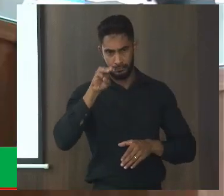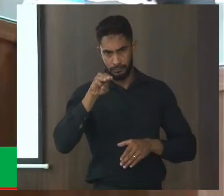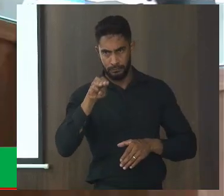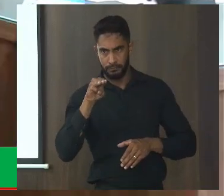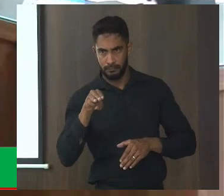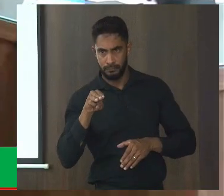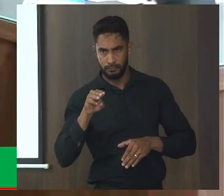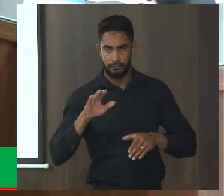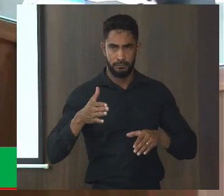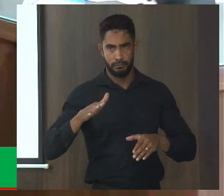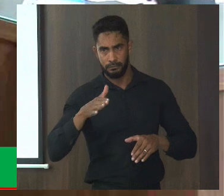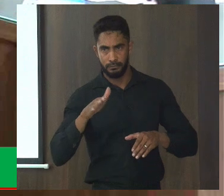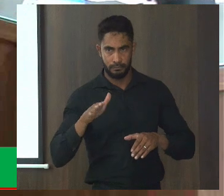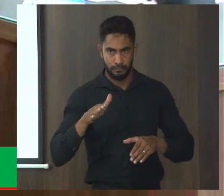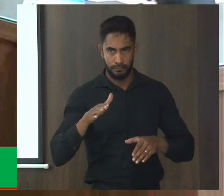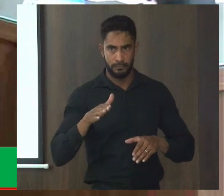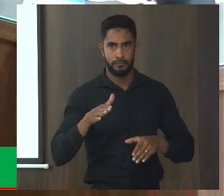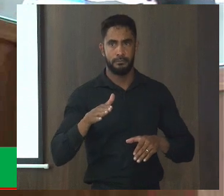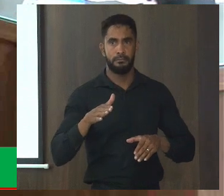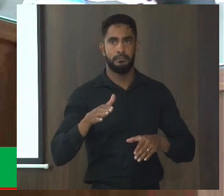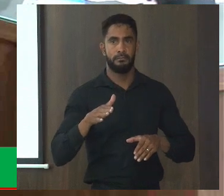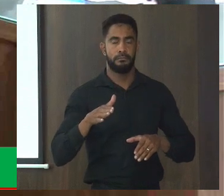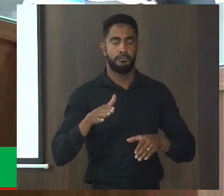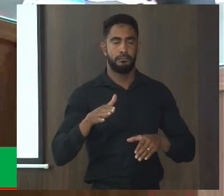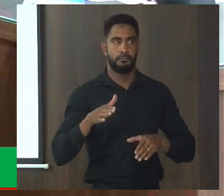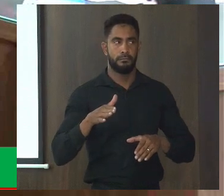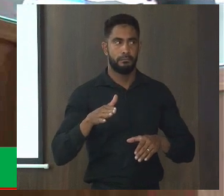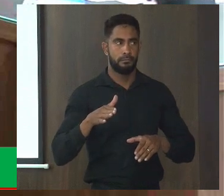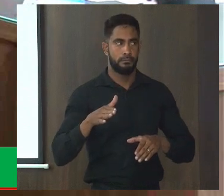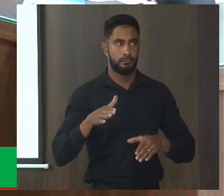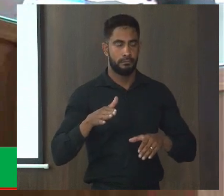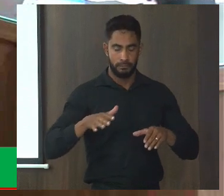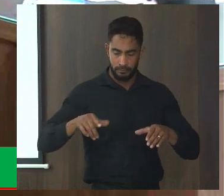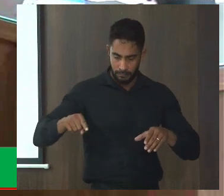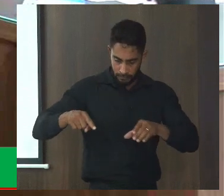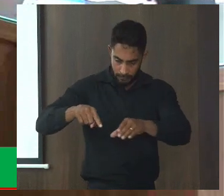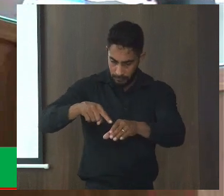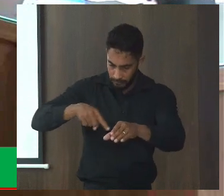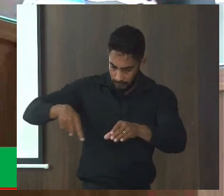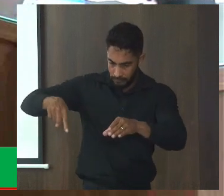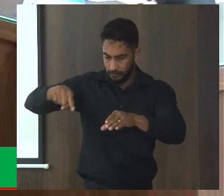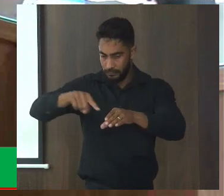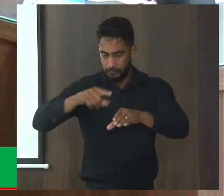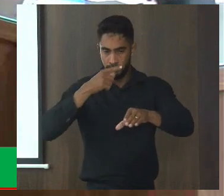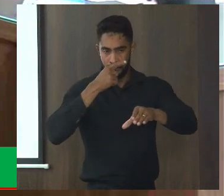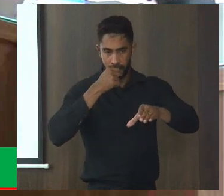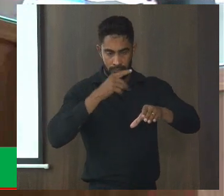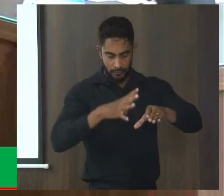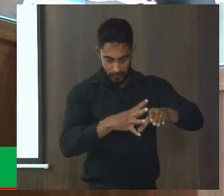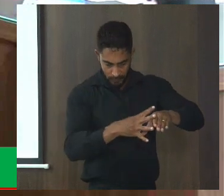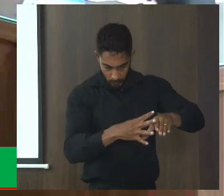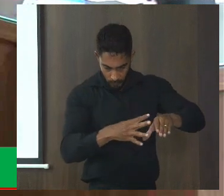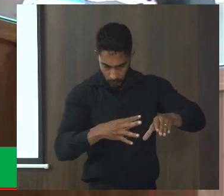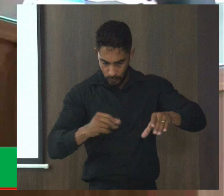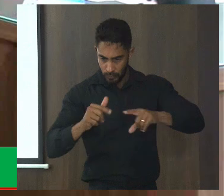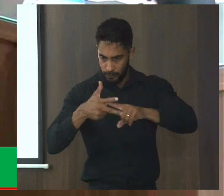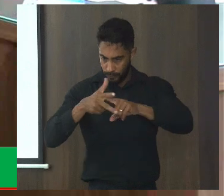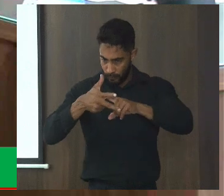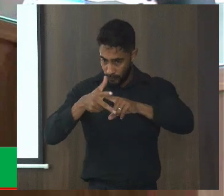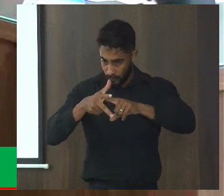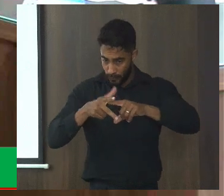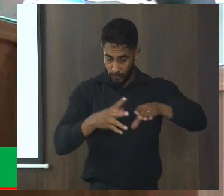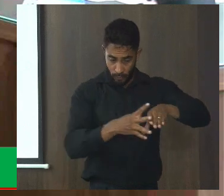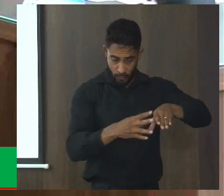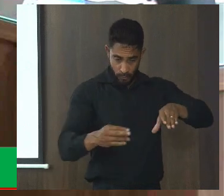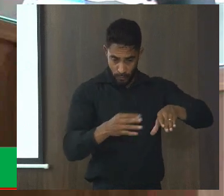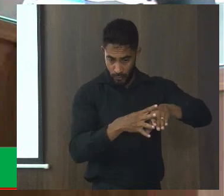menos, ela criou-se esse reservatório lá dentro da cava. Então, eles puxam com essa bomba, com essa capacidade que